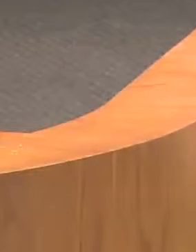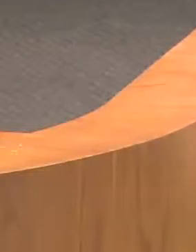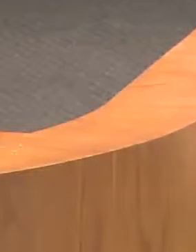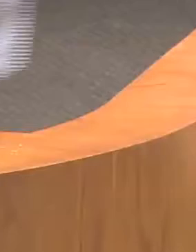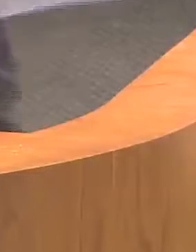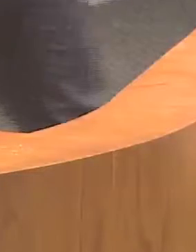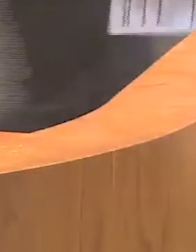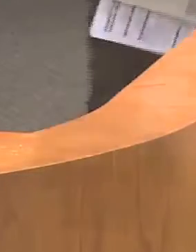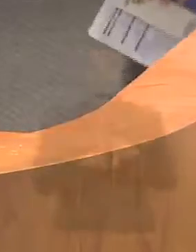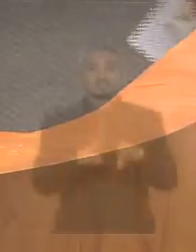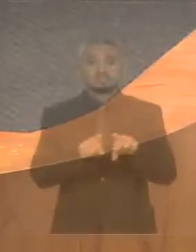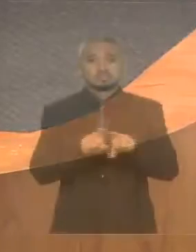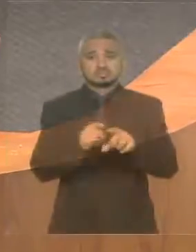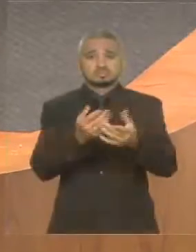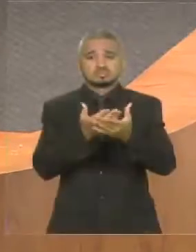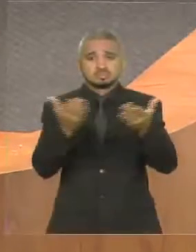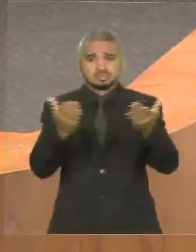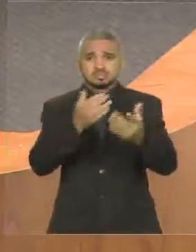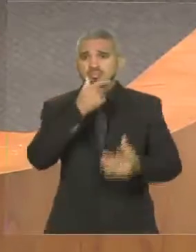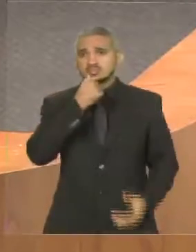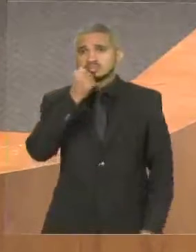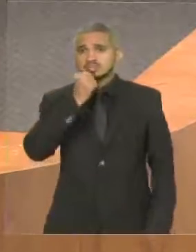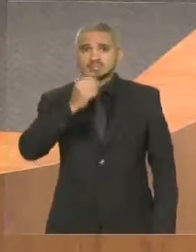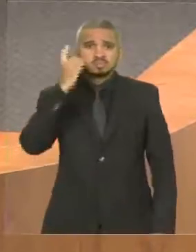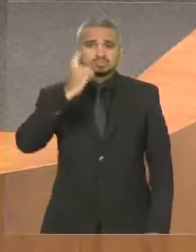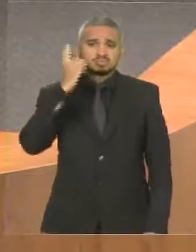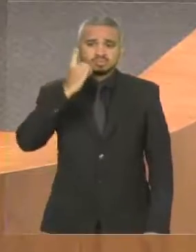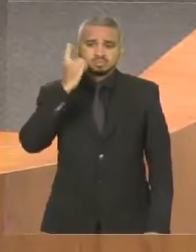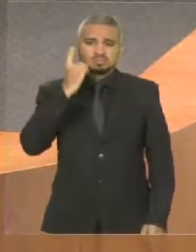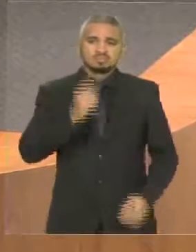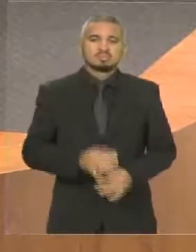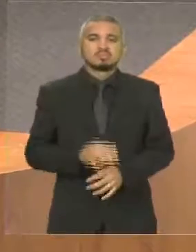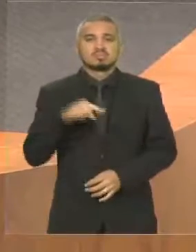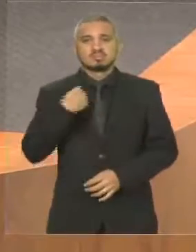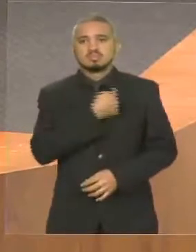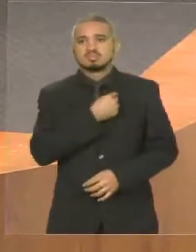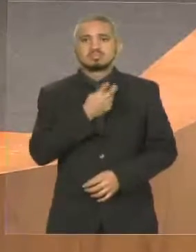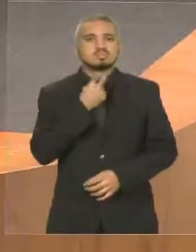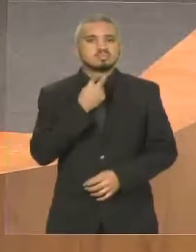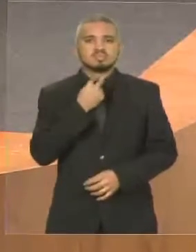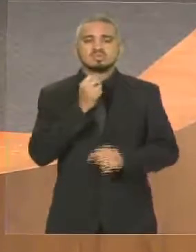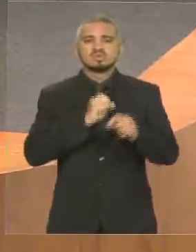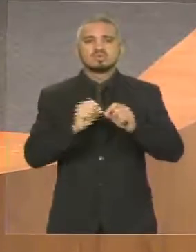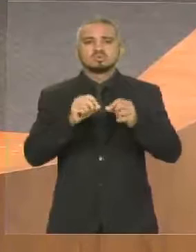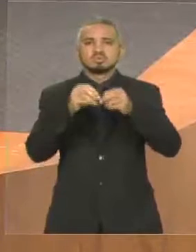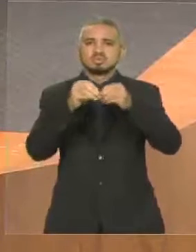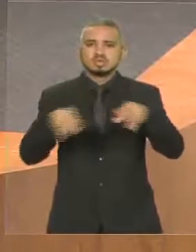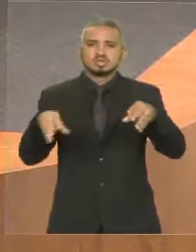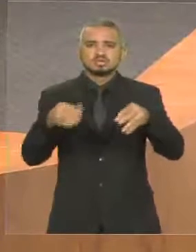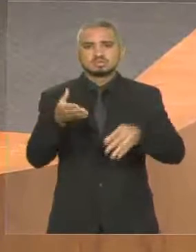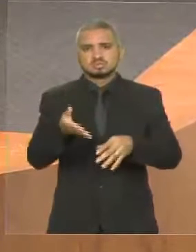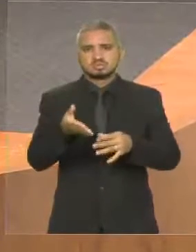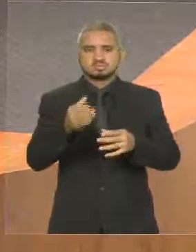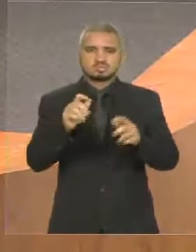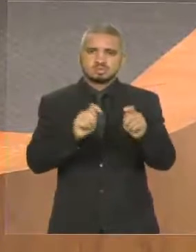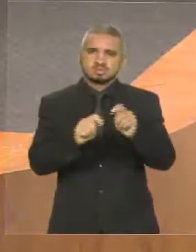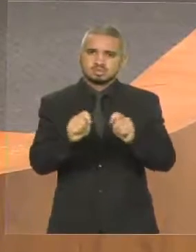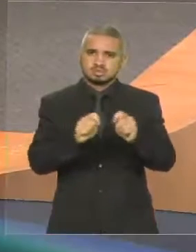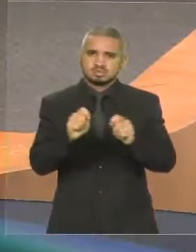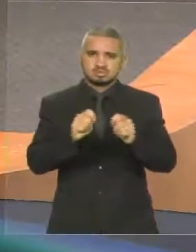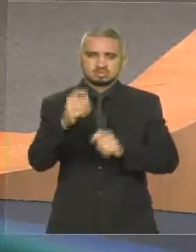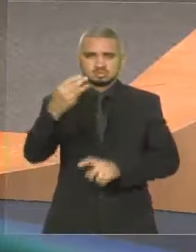aqui presentes essa ciência de que não podemos prejudicar ainda mais a nossa economia. É verdade